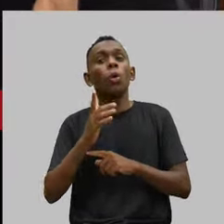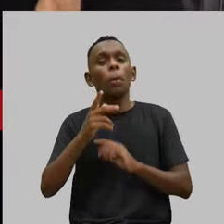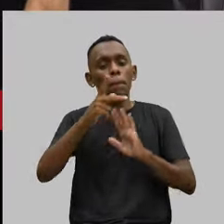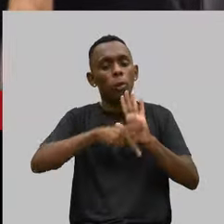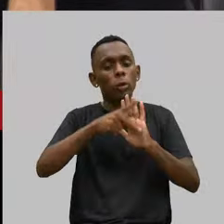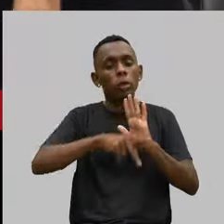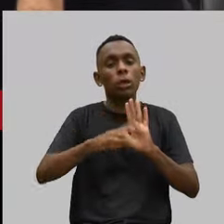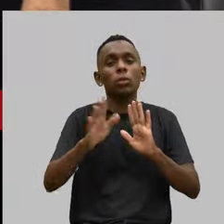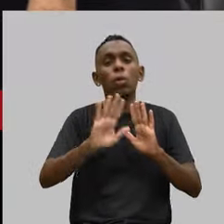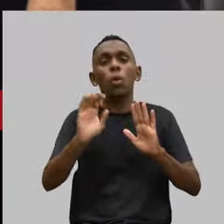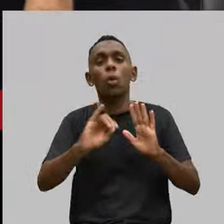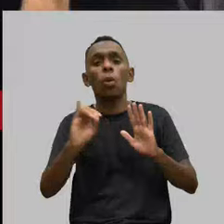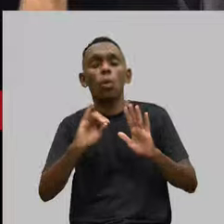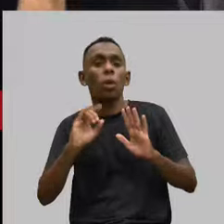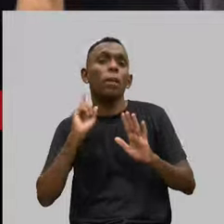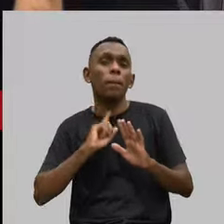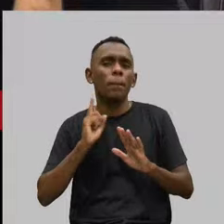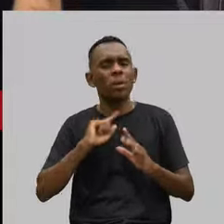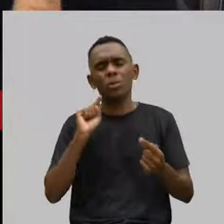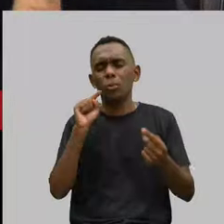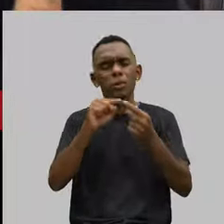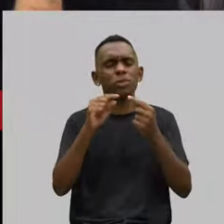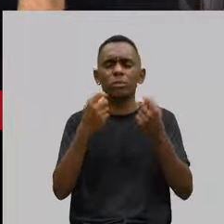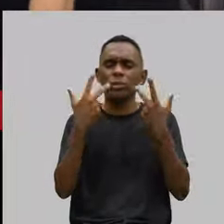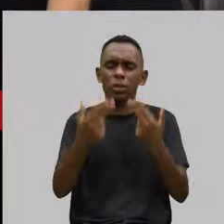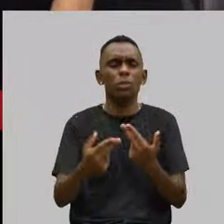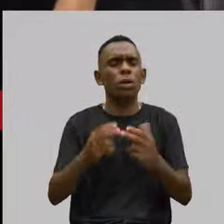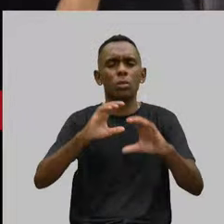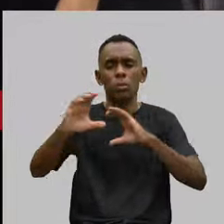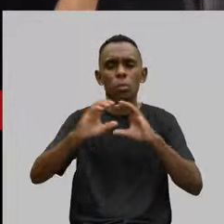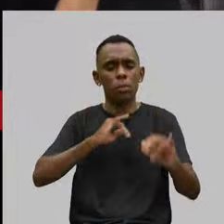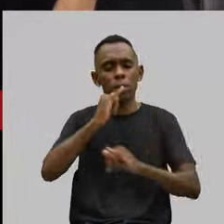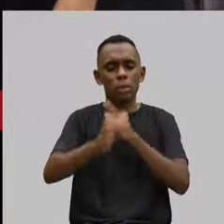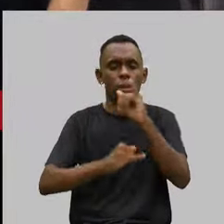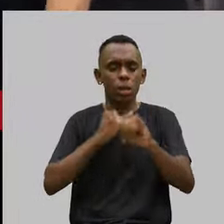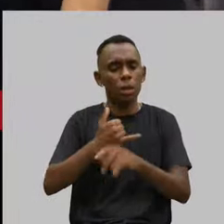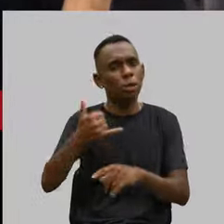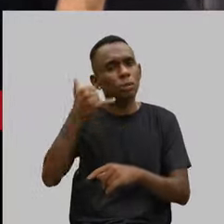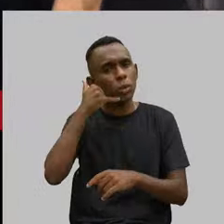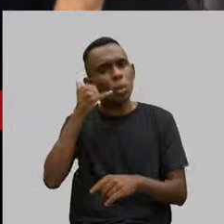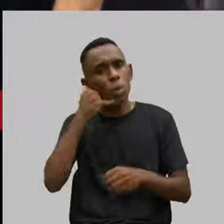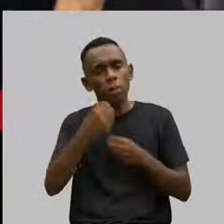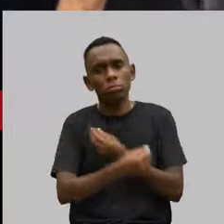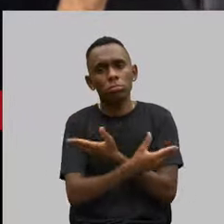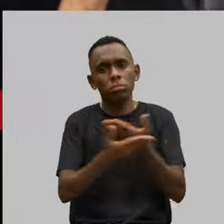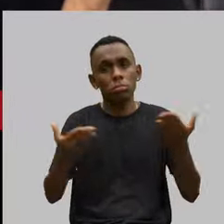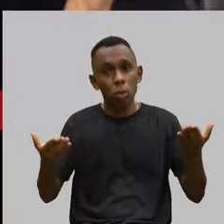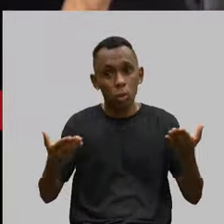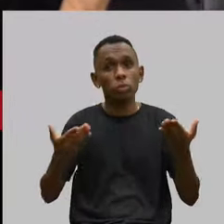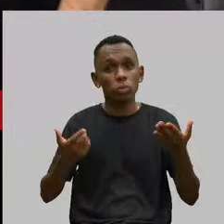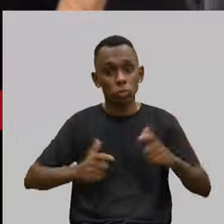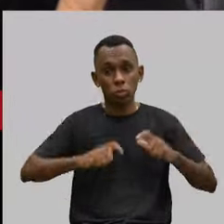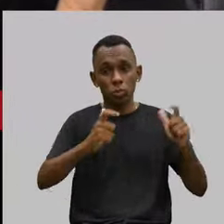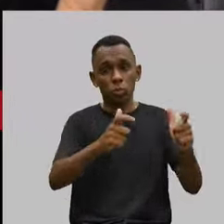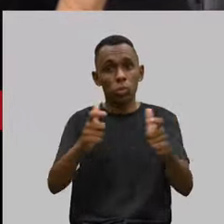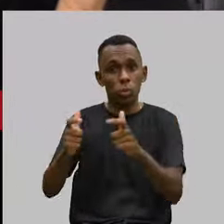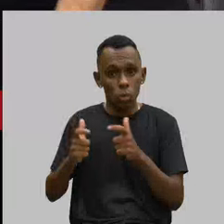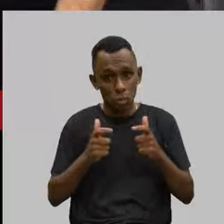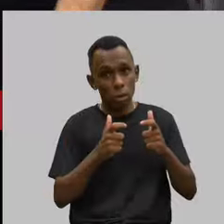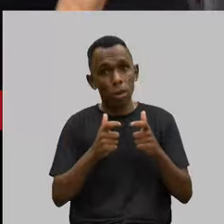o objetivo é o mesmo né de levar a comunicação telefonia móvel internet até principalmente